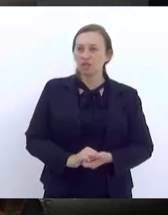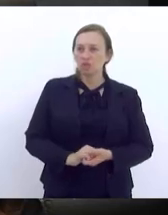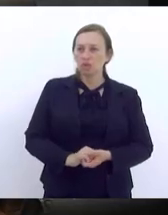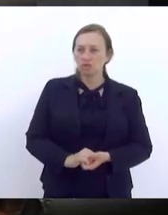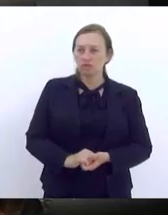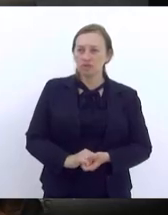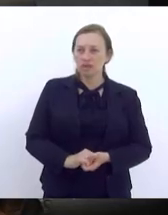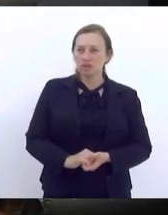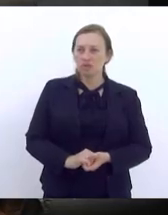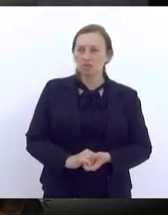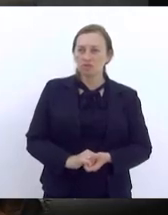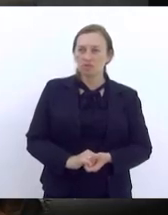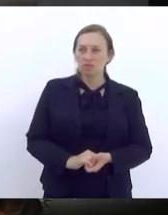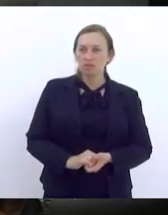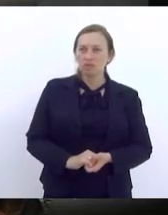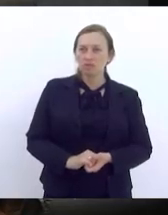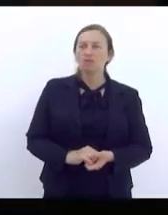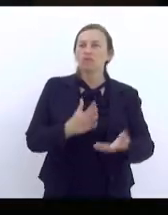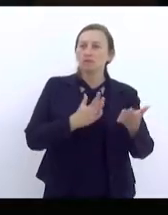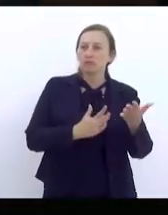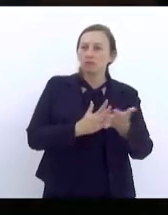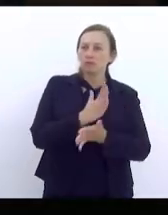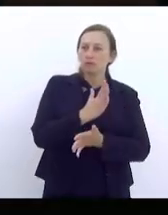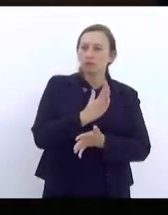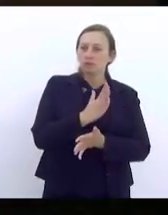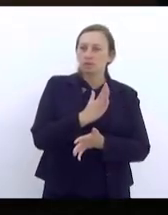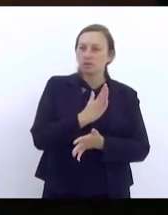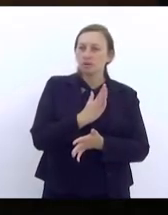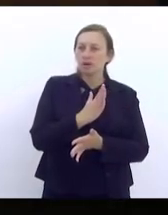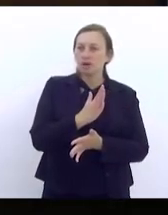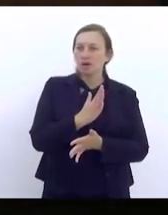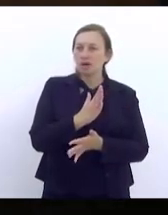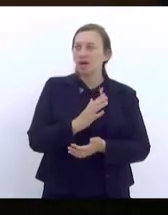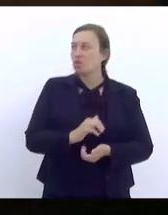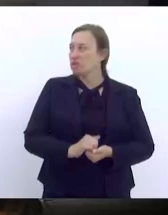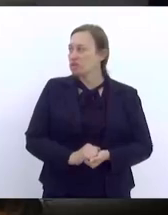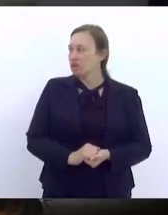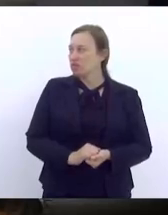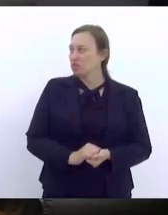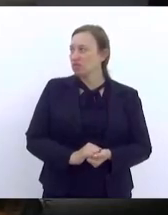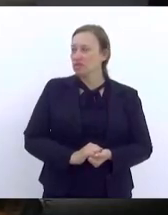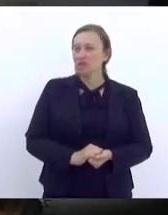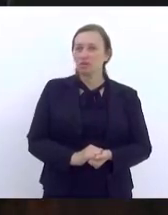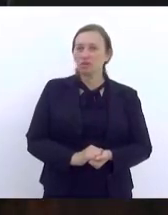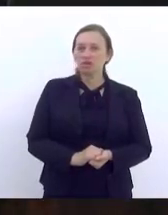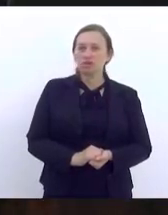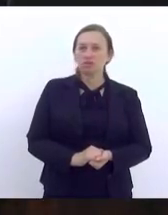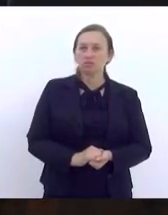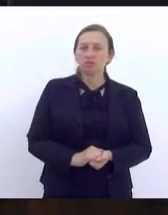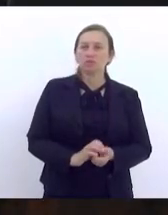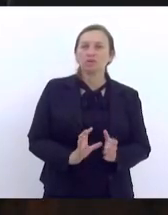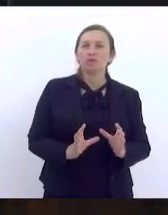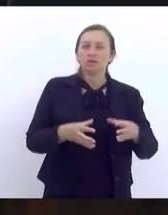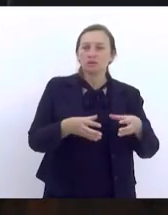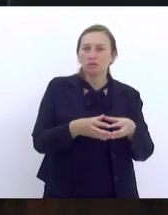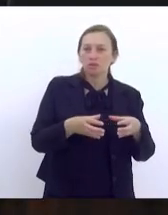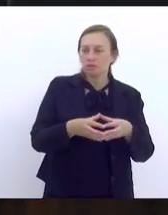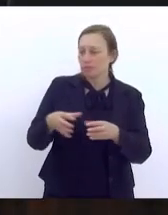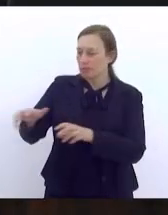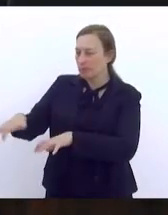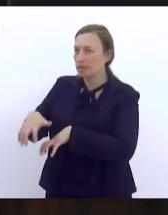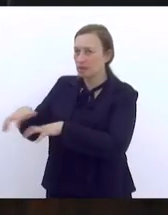senhora Presidente nós parecia favorável conforme a ccj pela comissão de agricultura